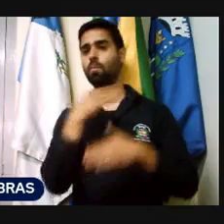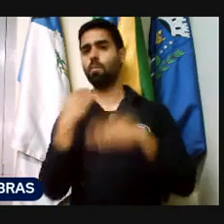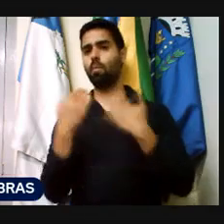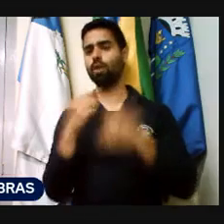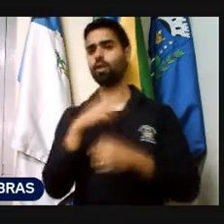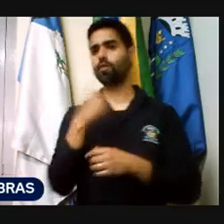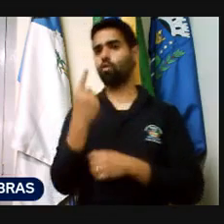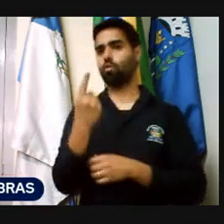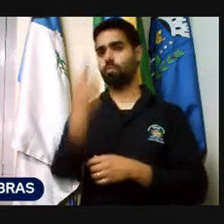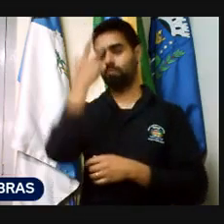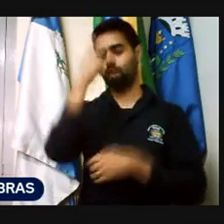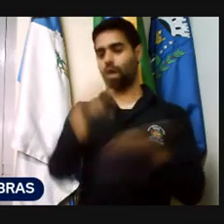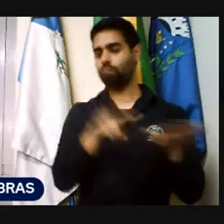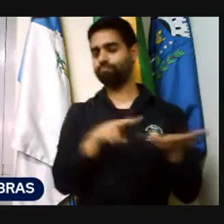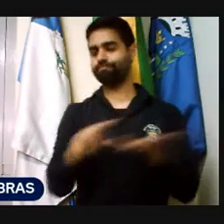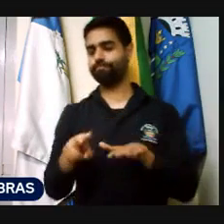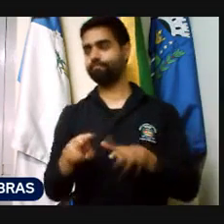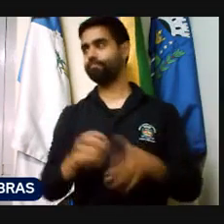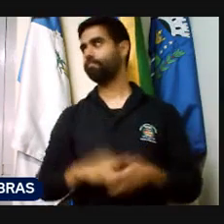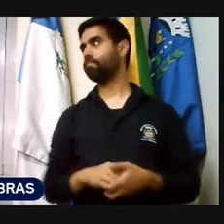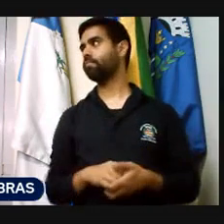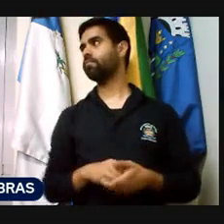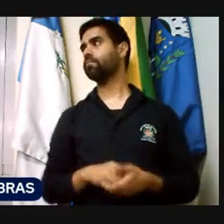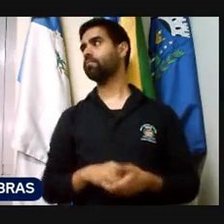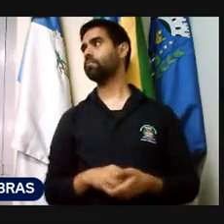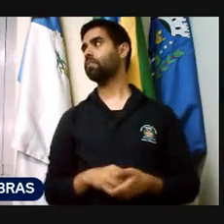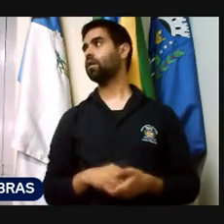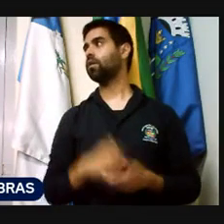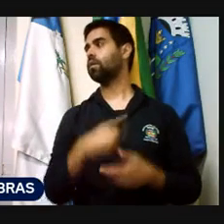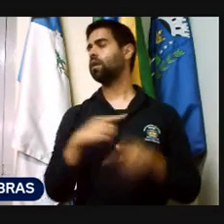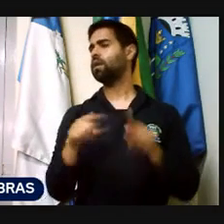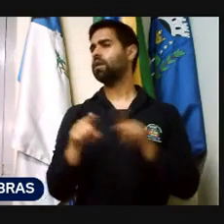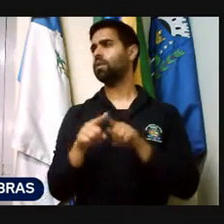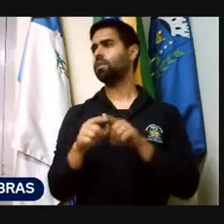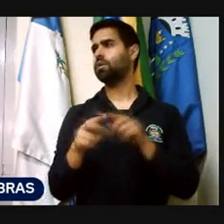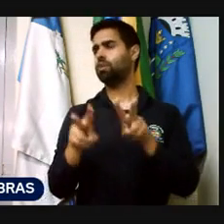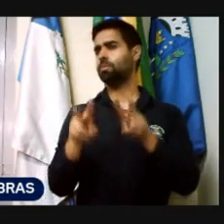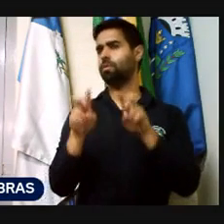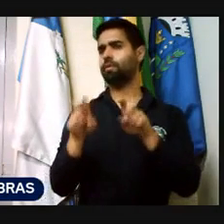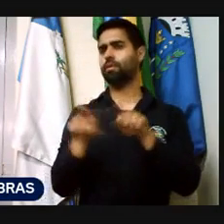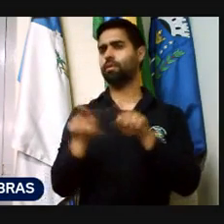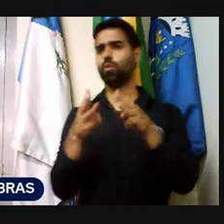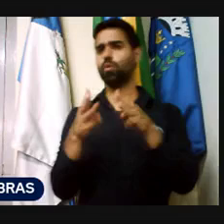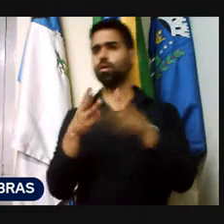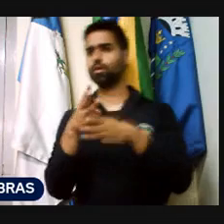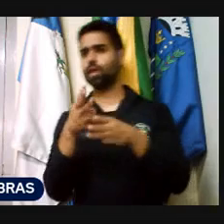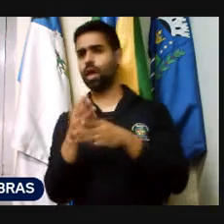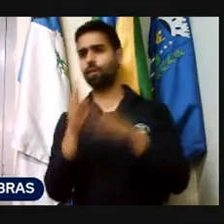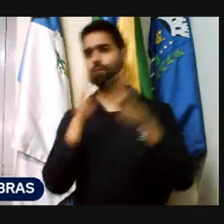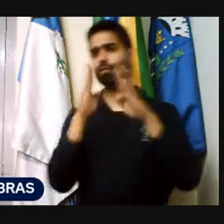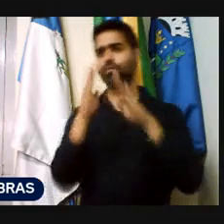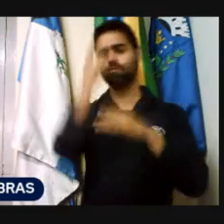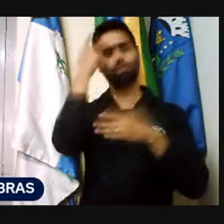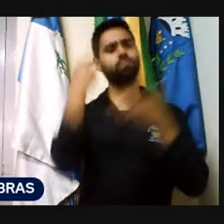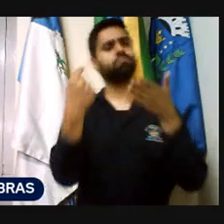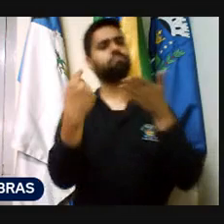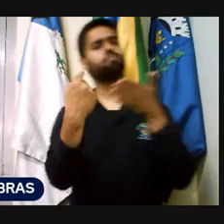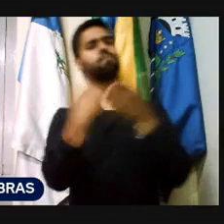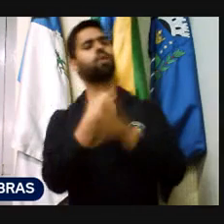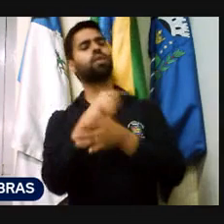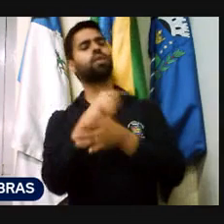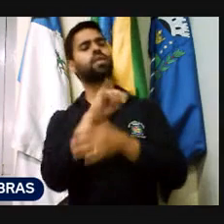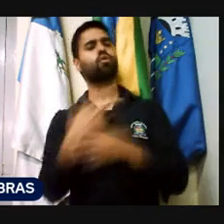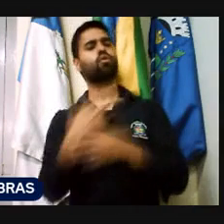um durante a semana. A gente tem visto nas redes sociais também, no WhatsApp, as pessoas perguntando sobre as